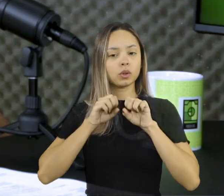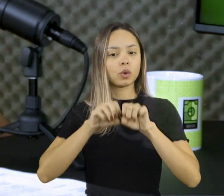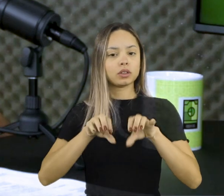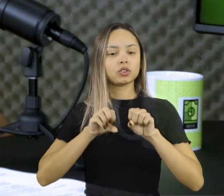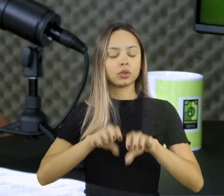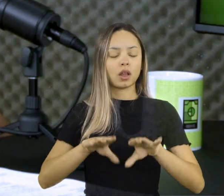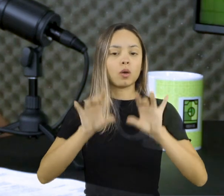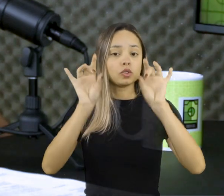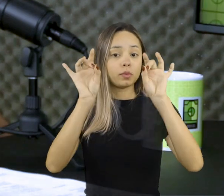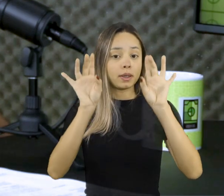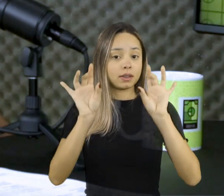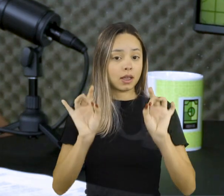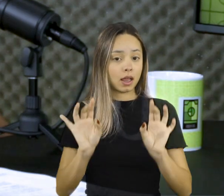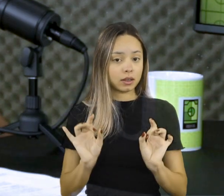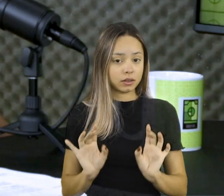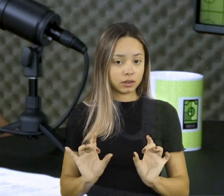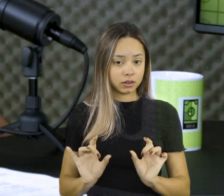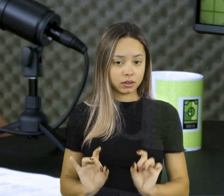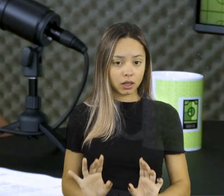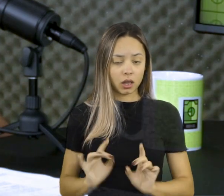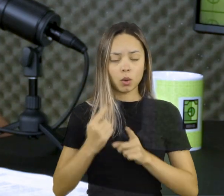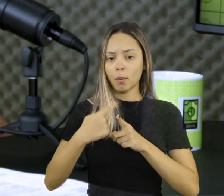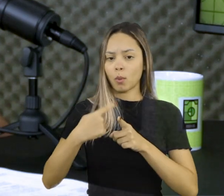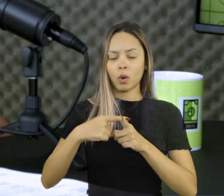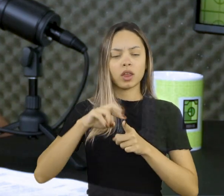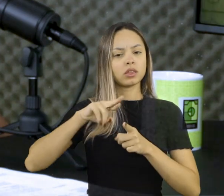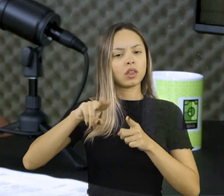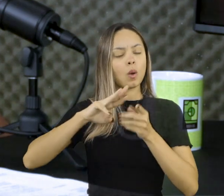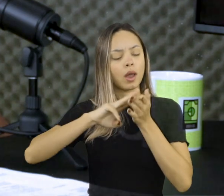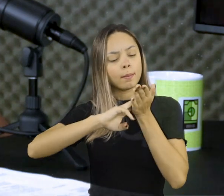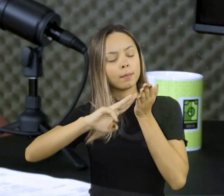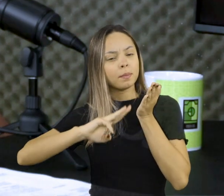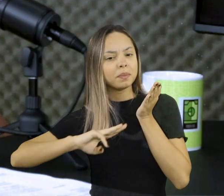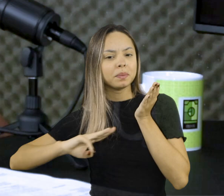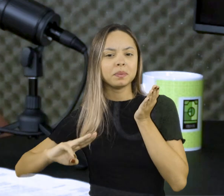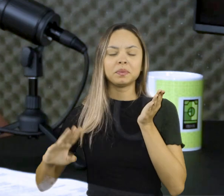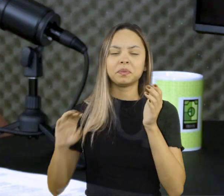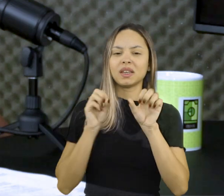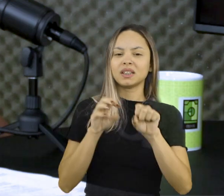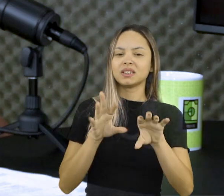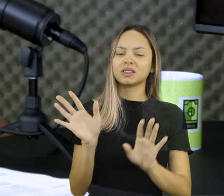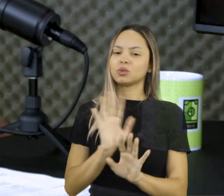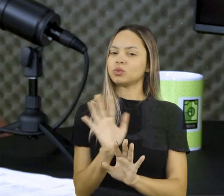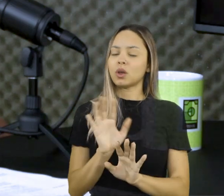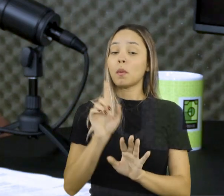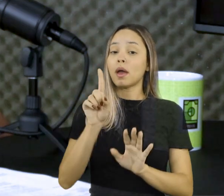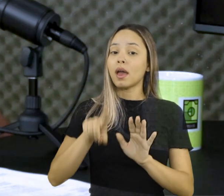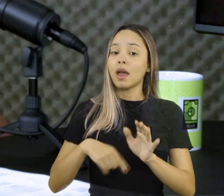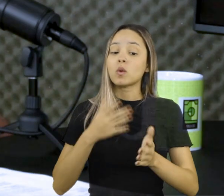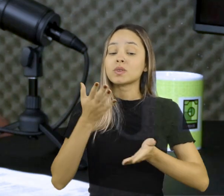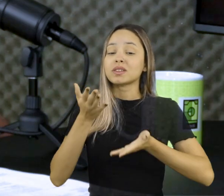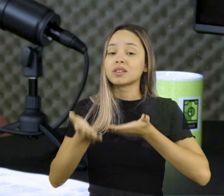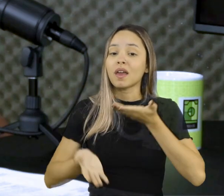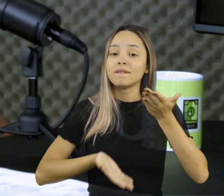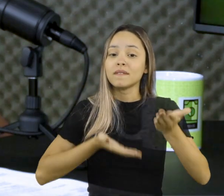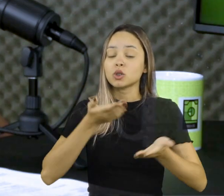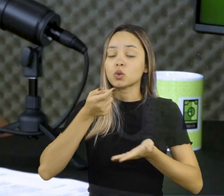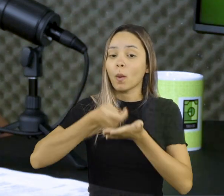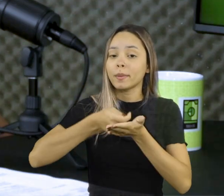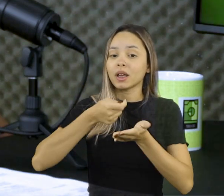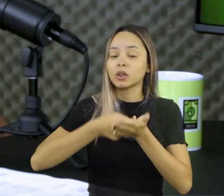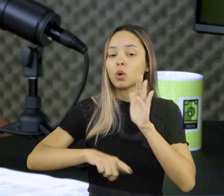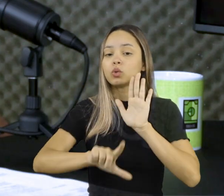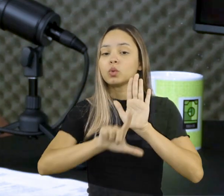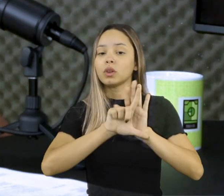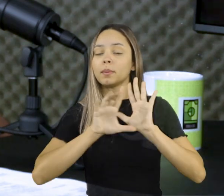especializado, porque isso não é uma modalidade de ensino, isso é um serviço obrigatório por lei para todas as